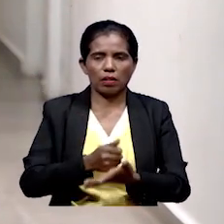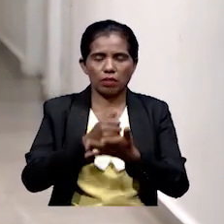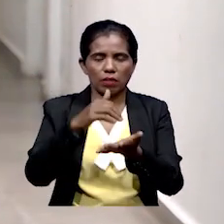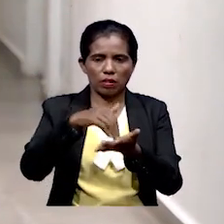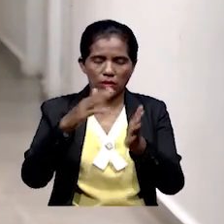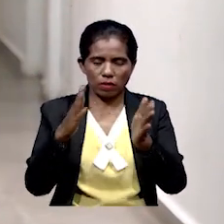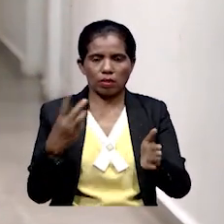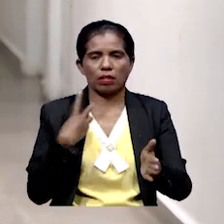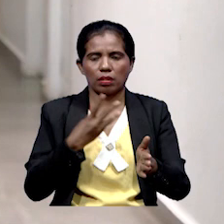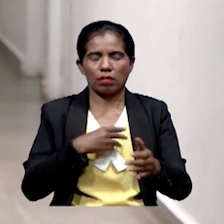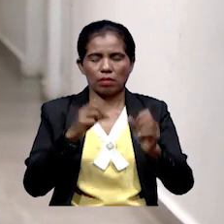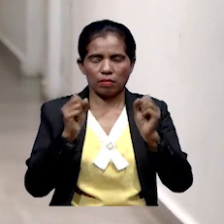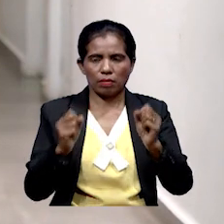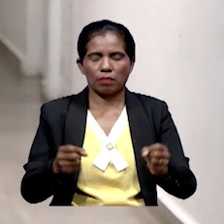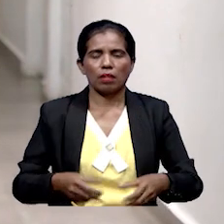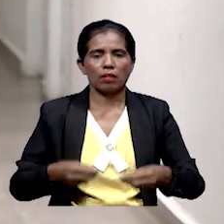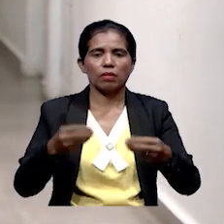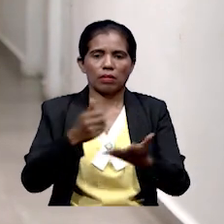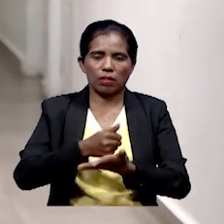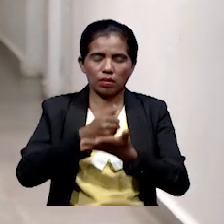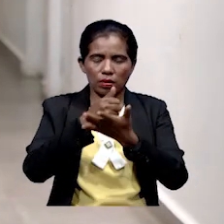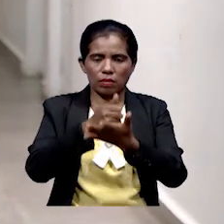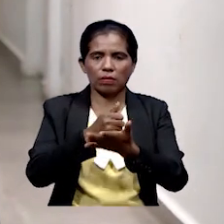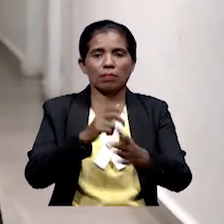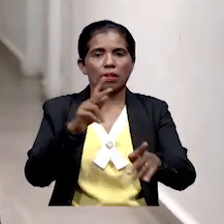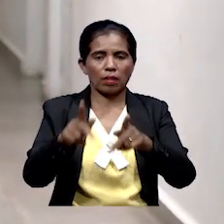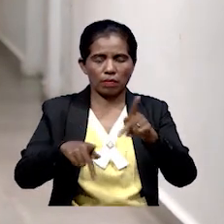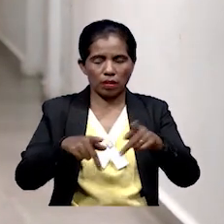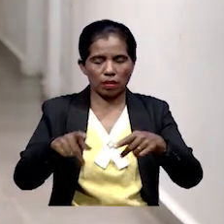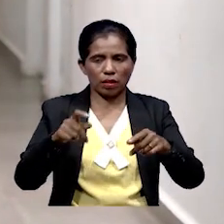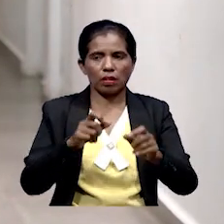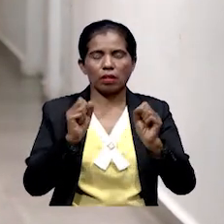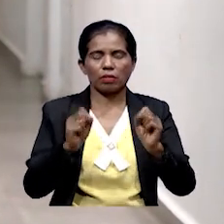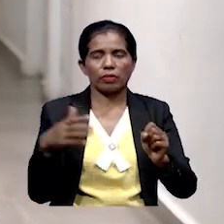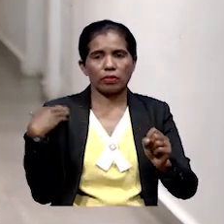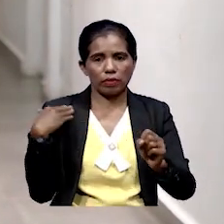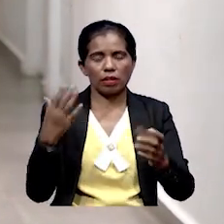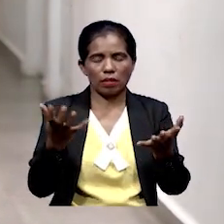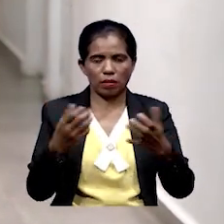formas de proporcionar um processo mais célere,